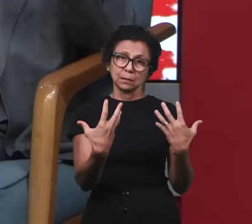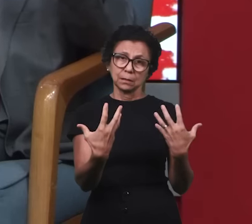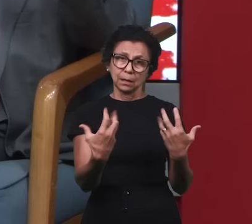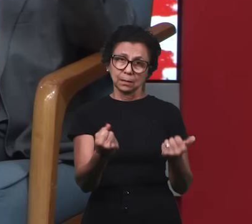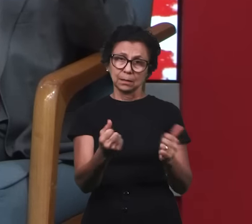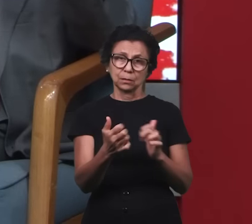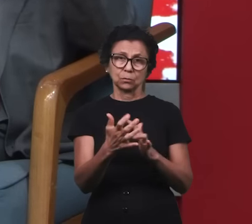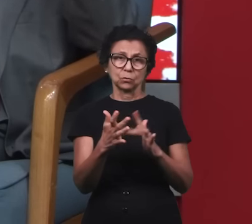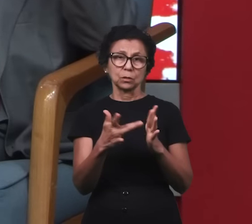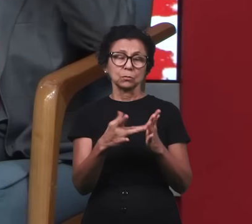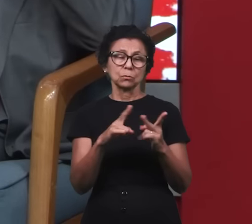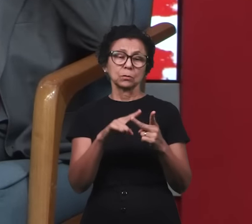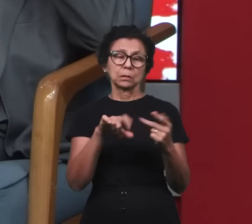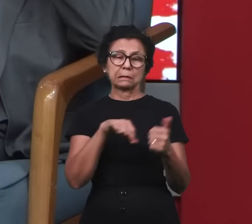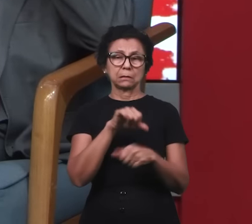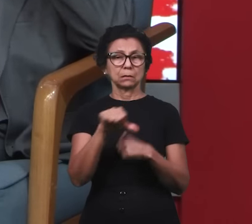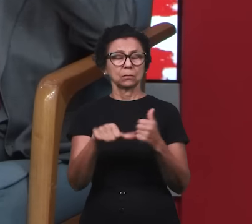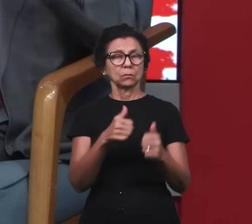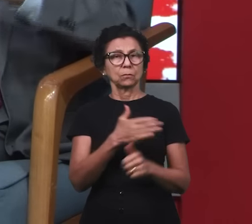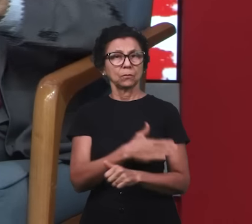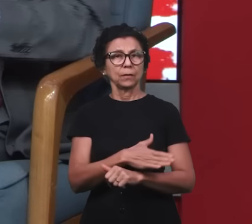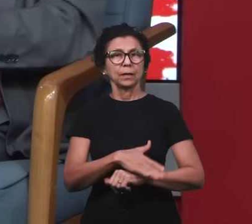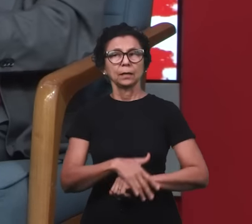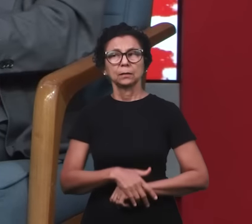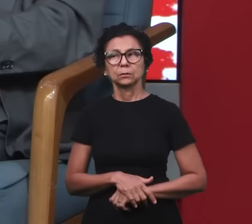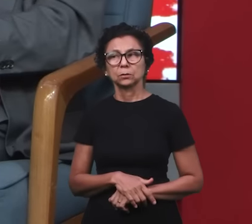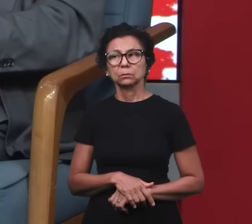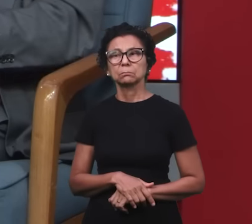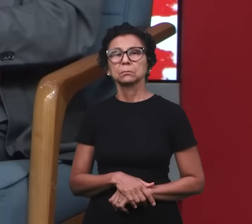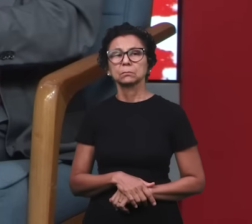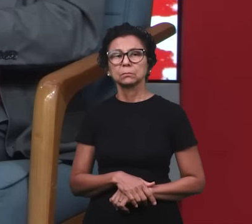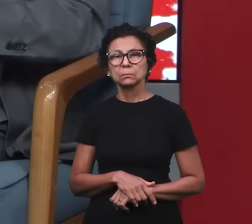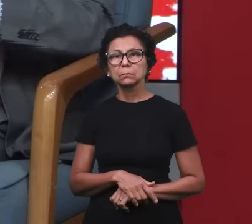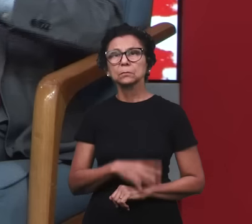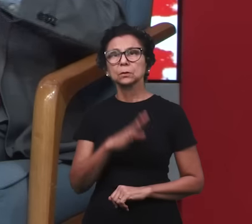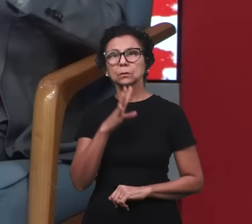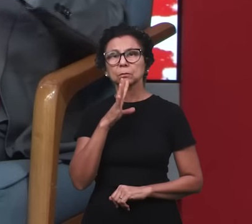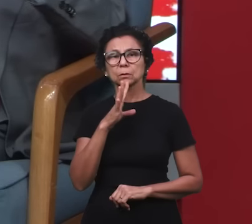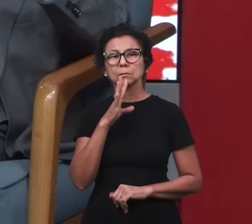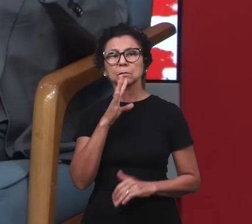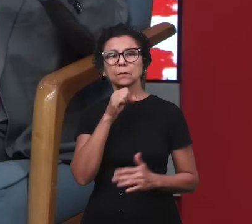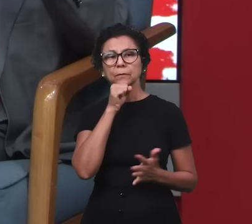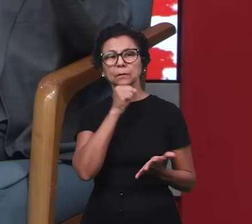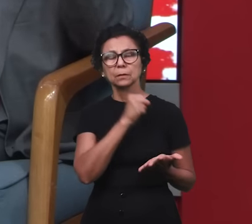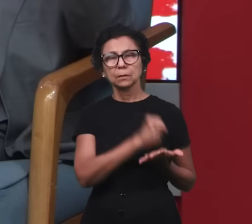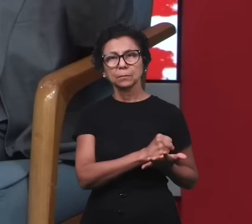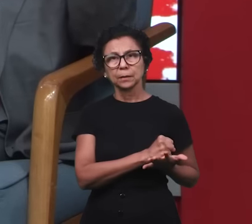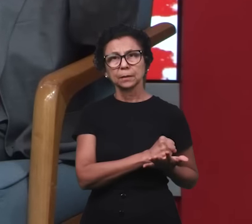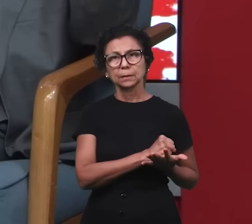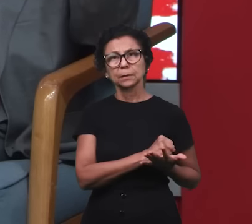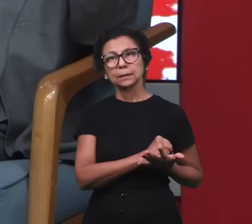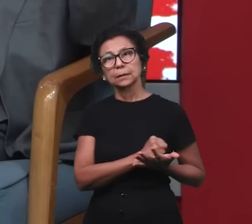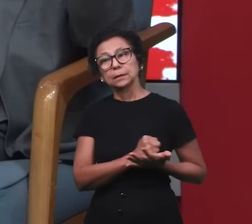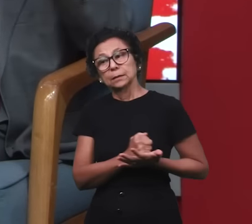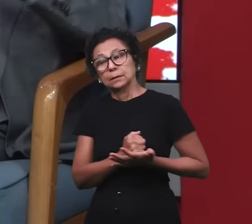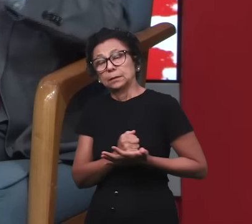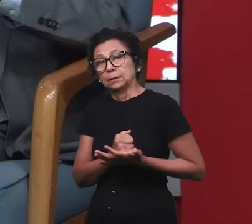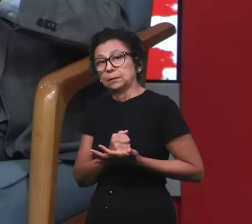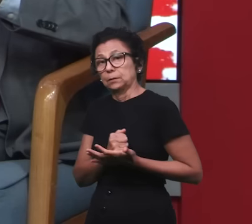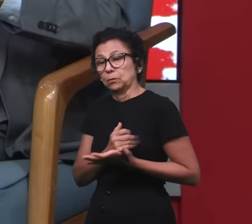tinha conhecimento disso. E quando ele começa a ver, né, pode dizer assim, entre aspas,